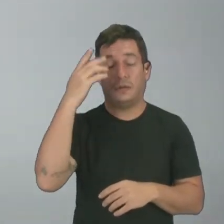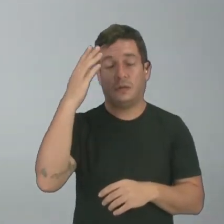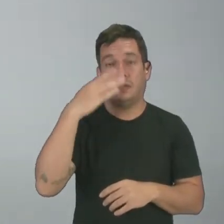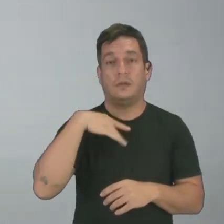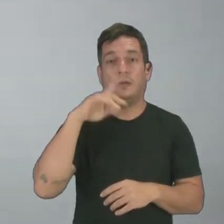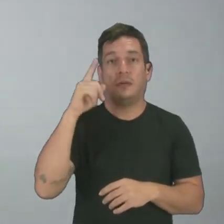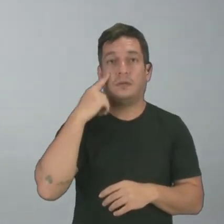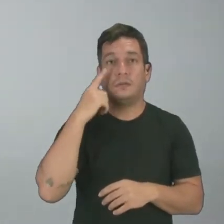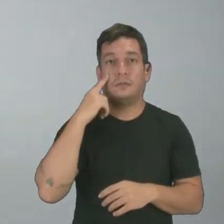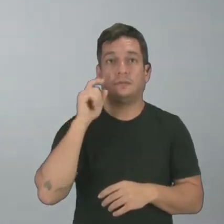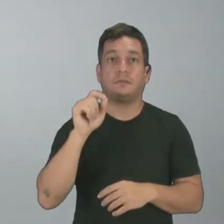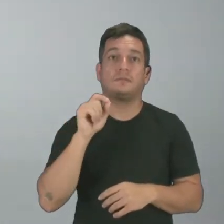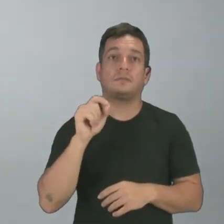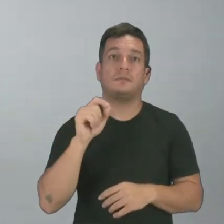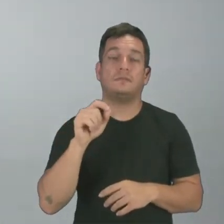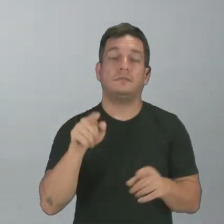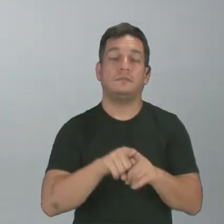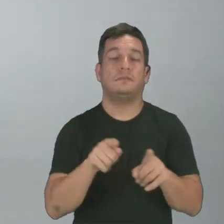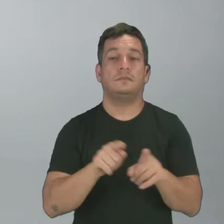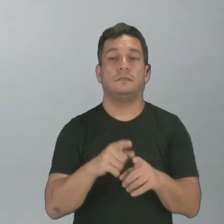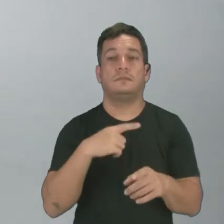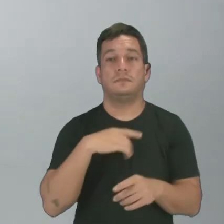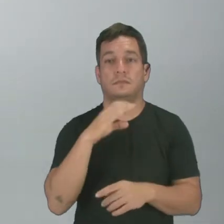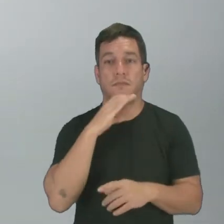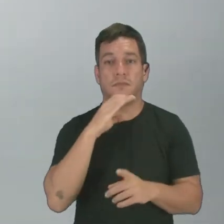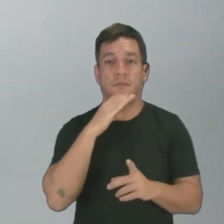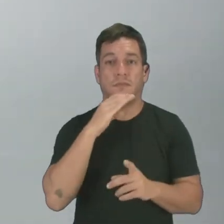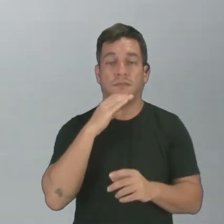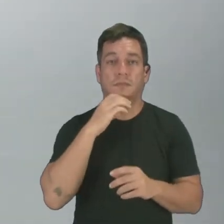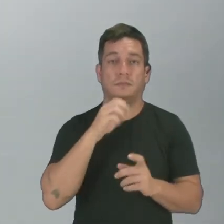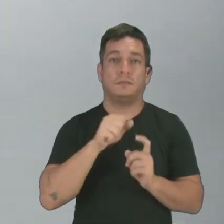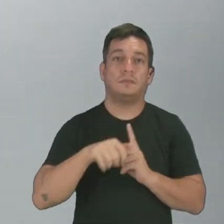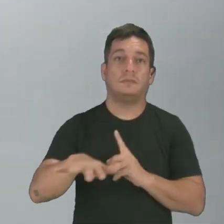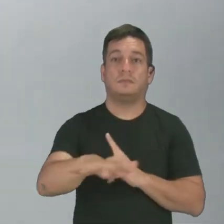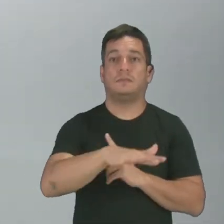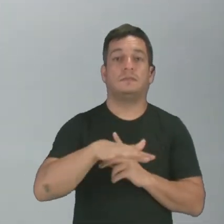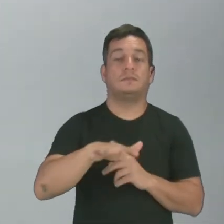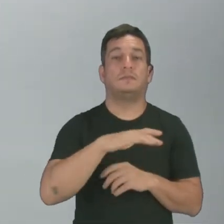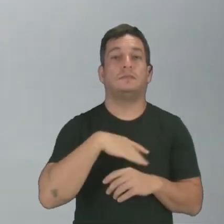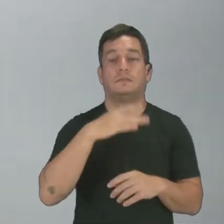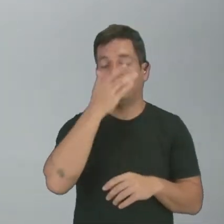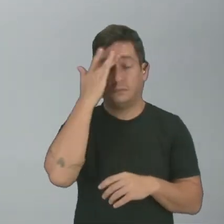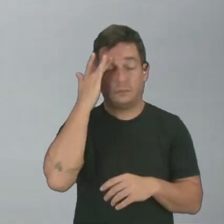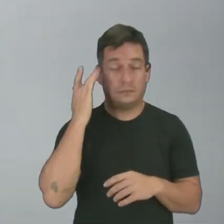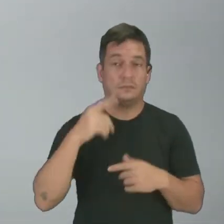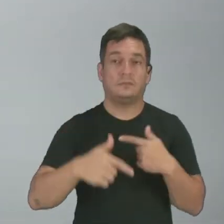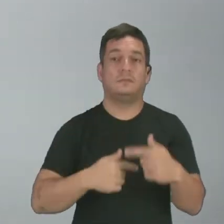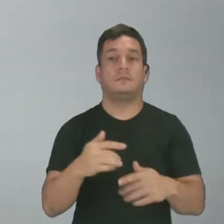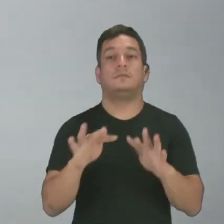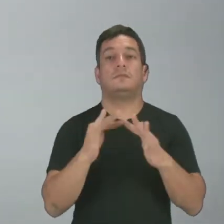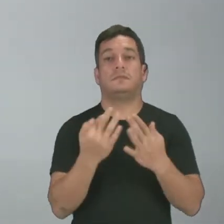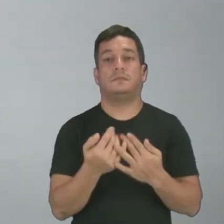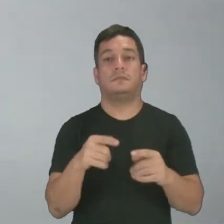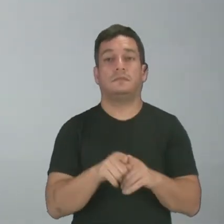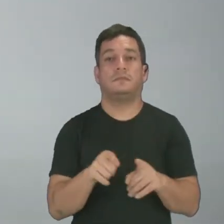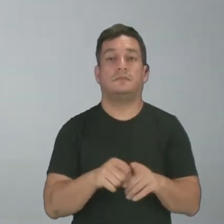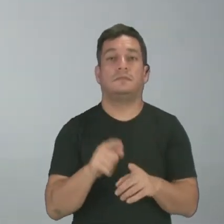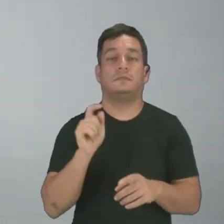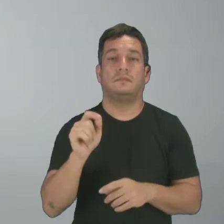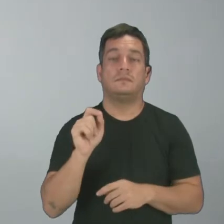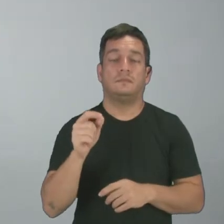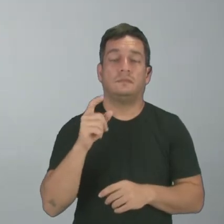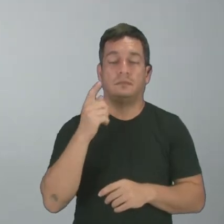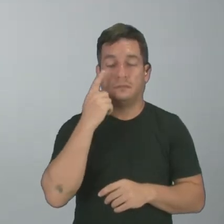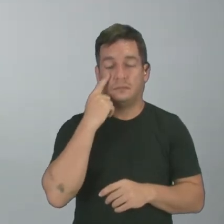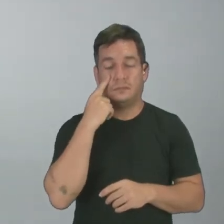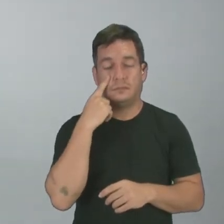comunidades quilombolas, e eles passam conhecimento espiritual para os seus descendentes, para a posteridade, de forma, né, na